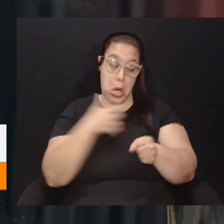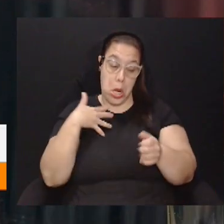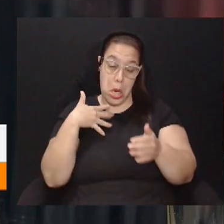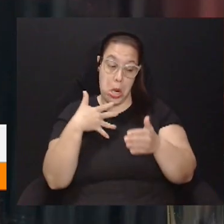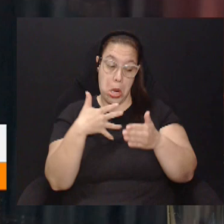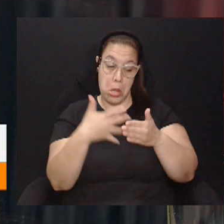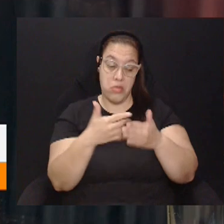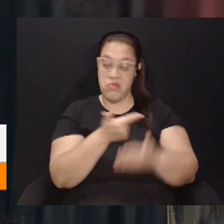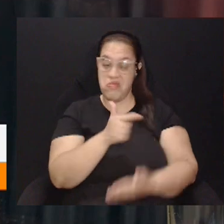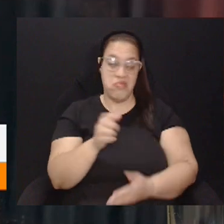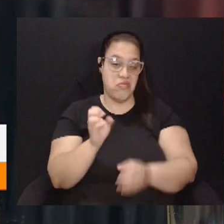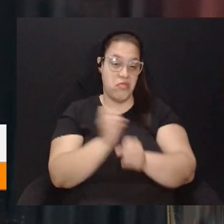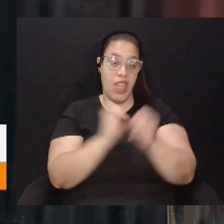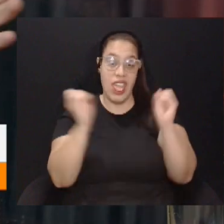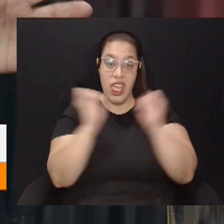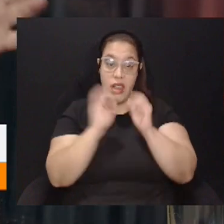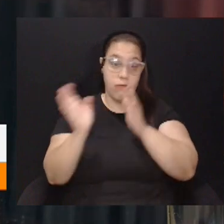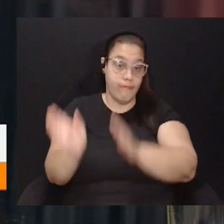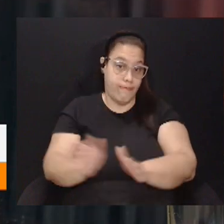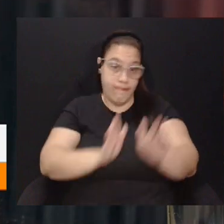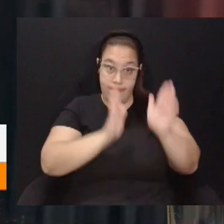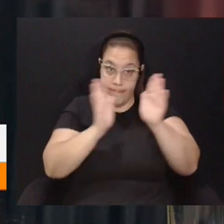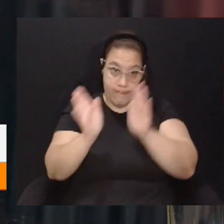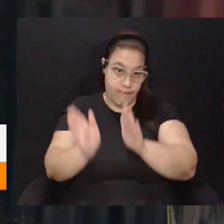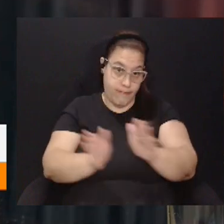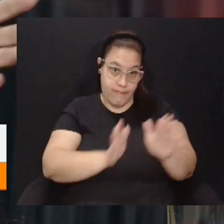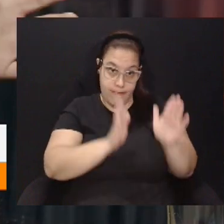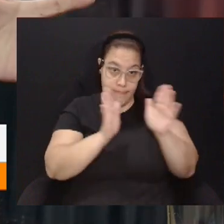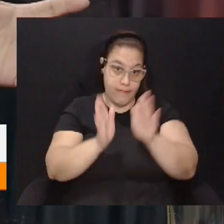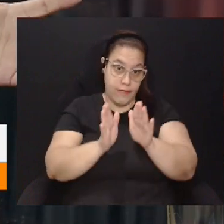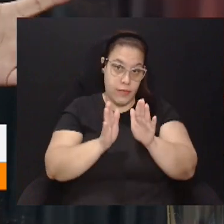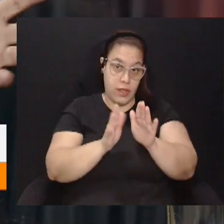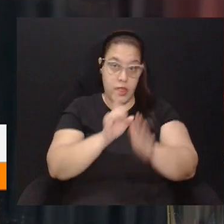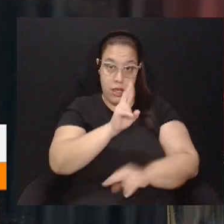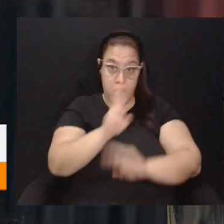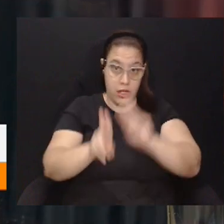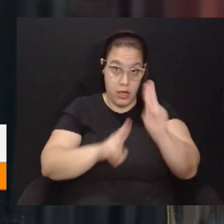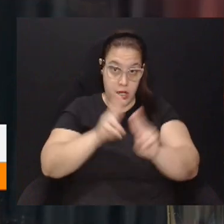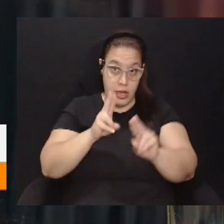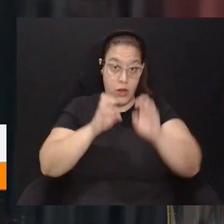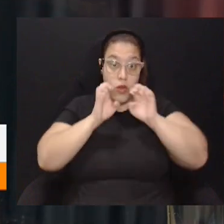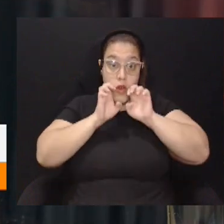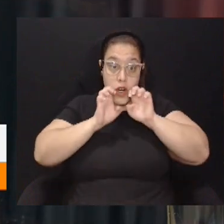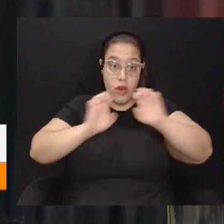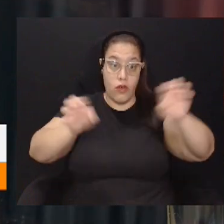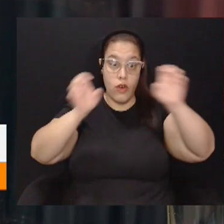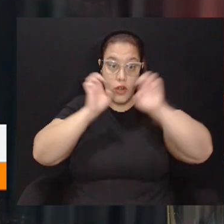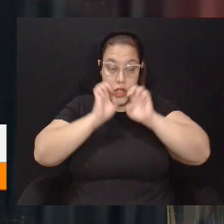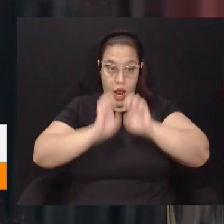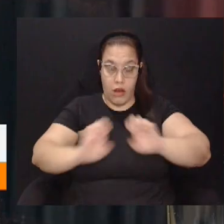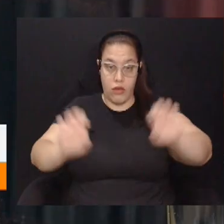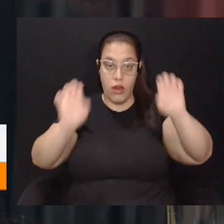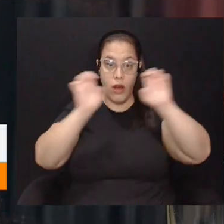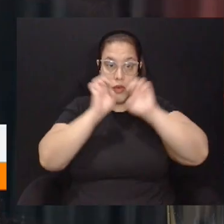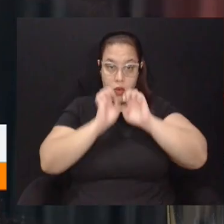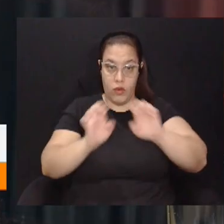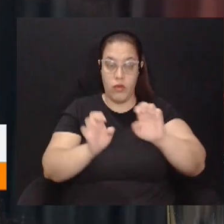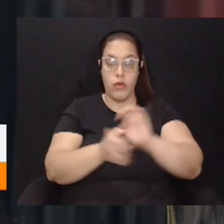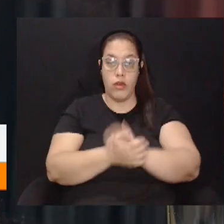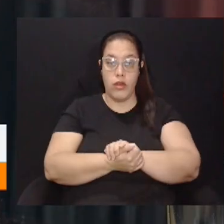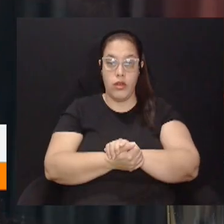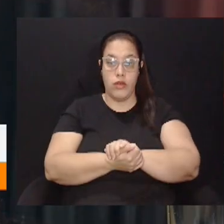nenhuma produção que uhum. nós viríamos a chamar de evangelhos, né. Sim. Os evangelhos, como nós